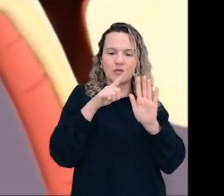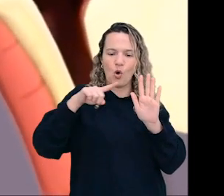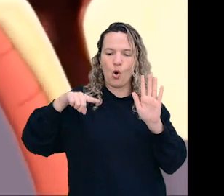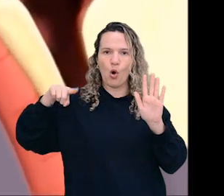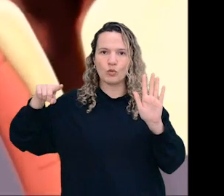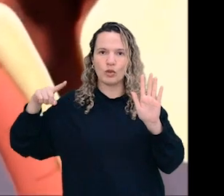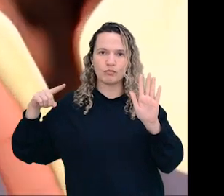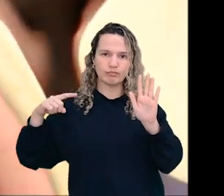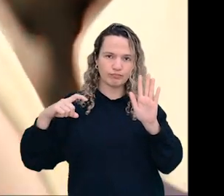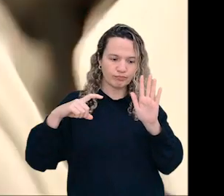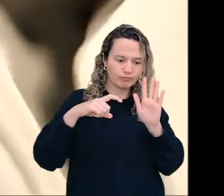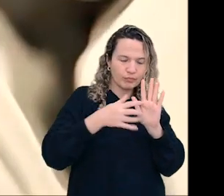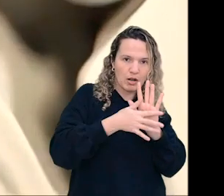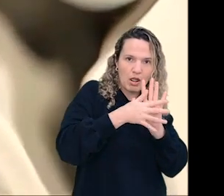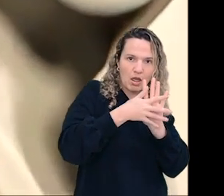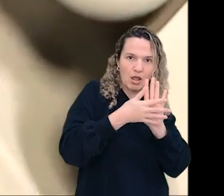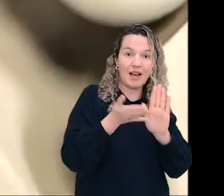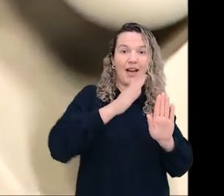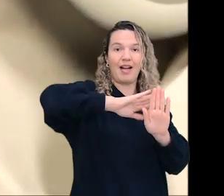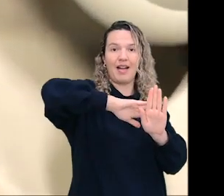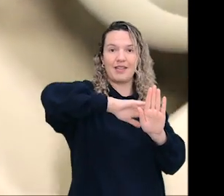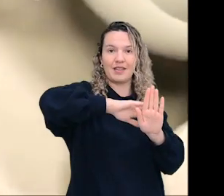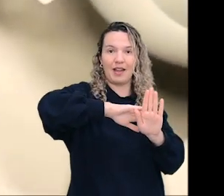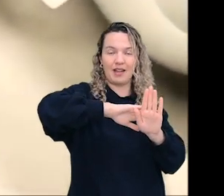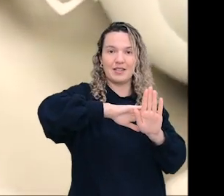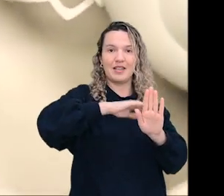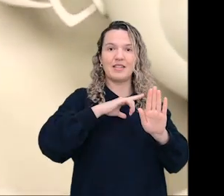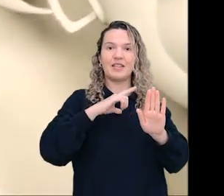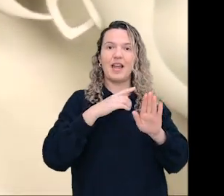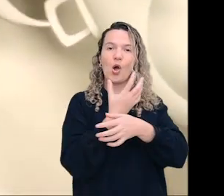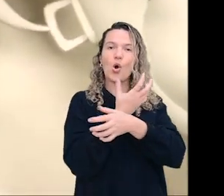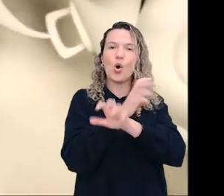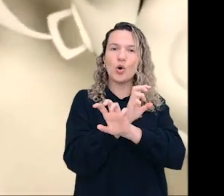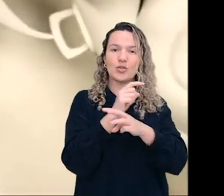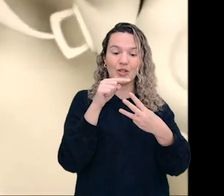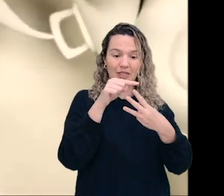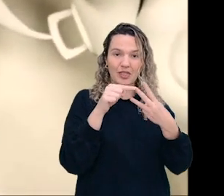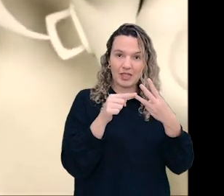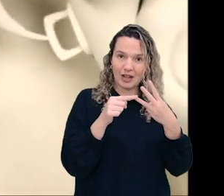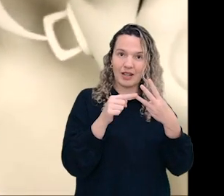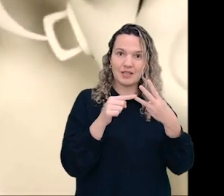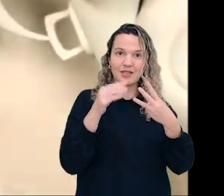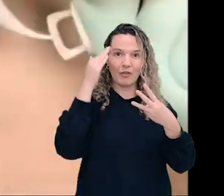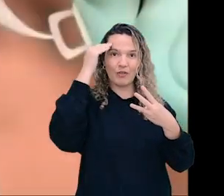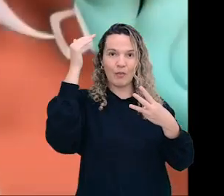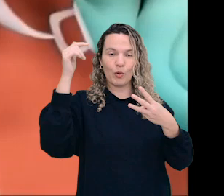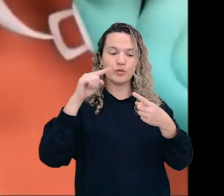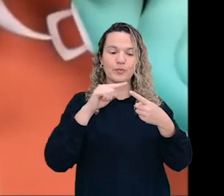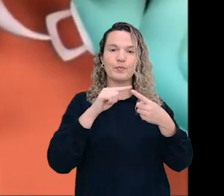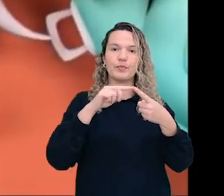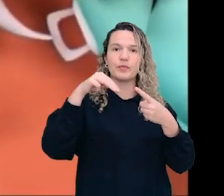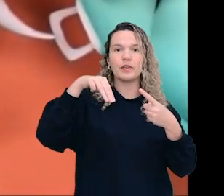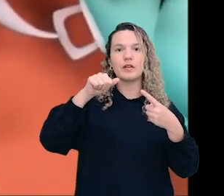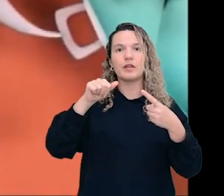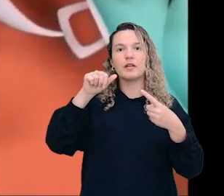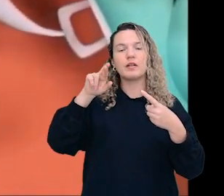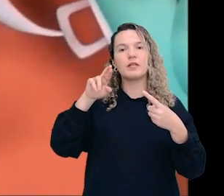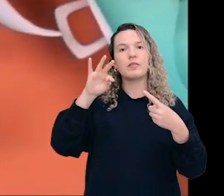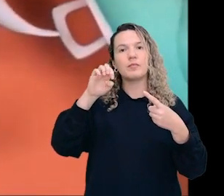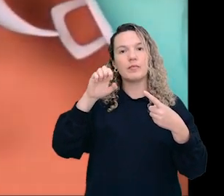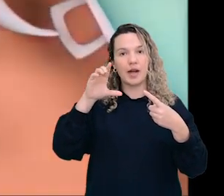Essa membrana vibra com as ondas sonoras. Atrás do tímpano, nós temos aqueles três ossinhos